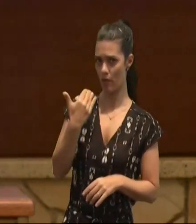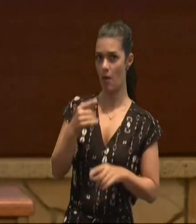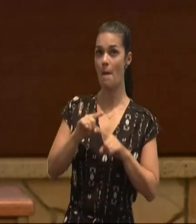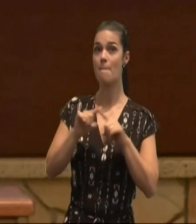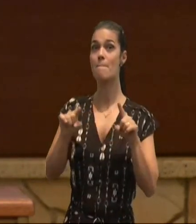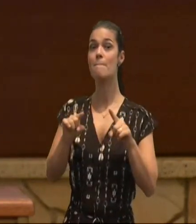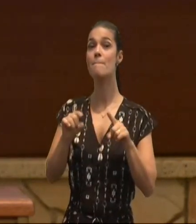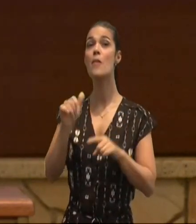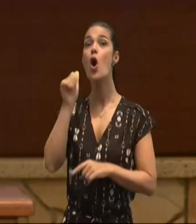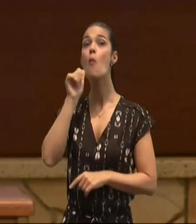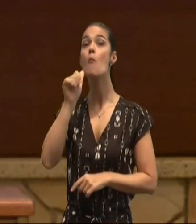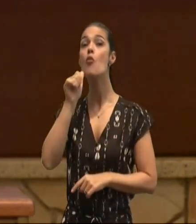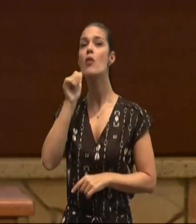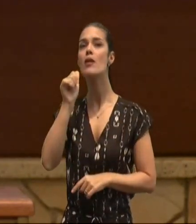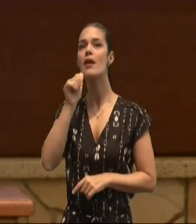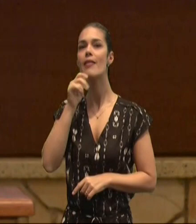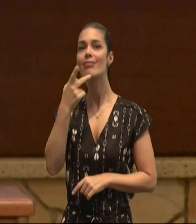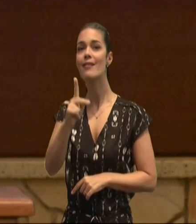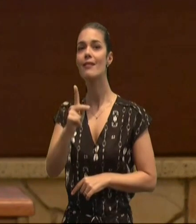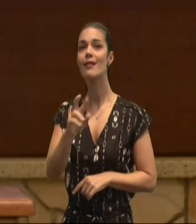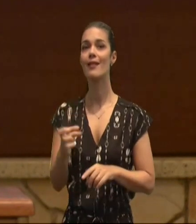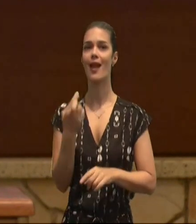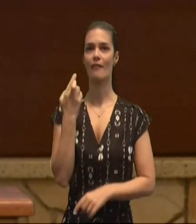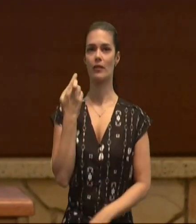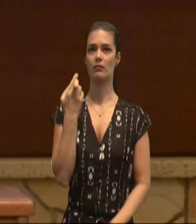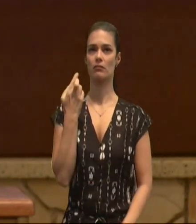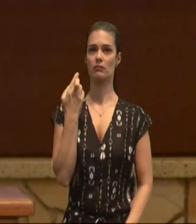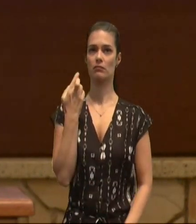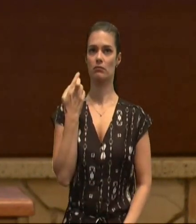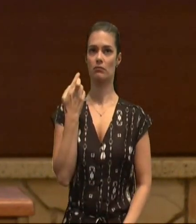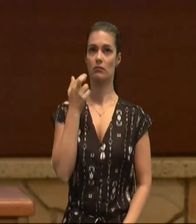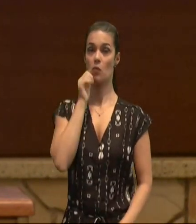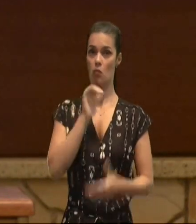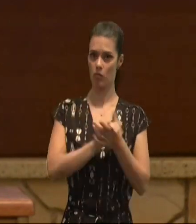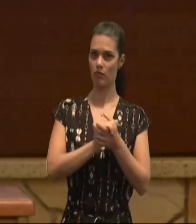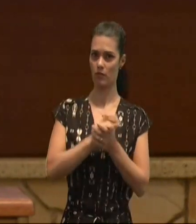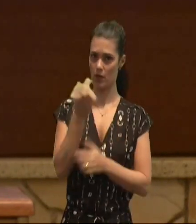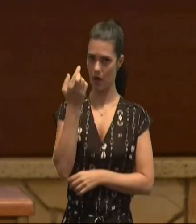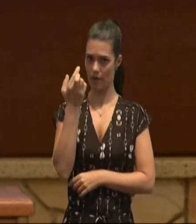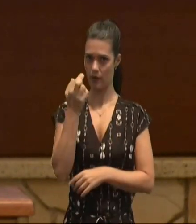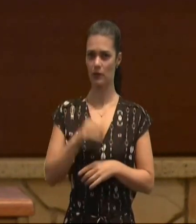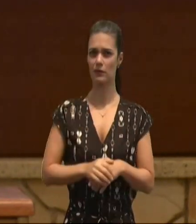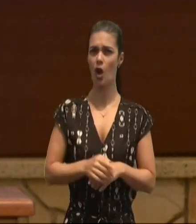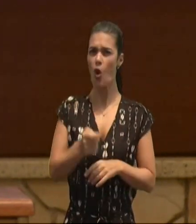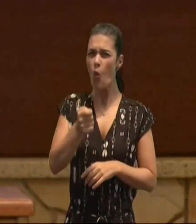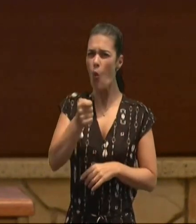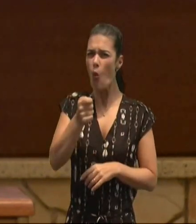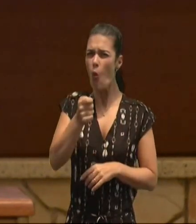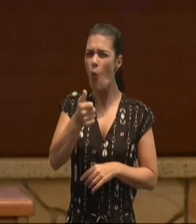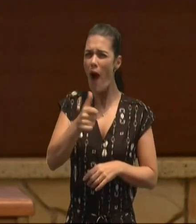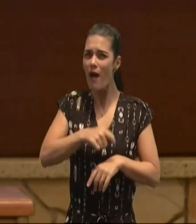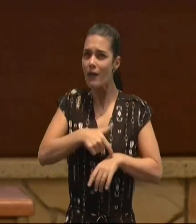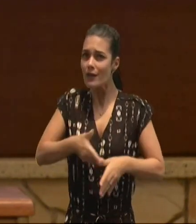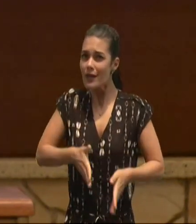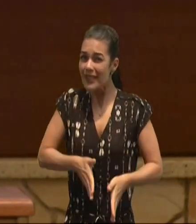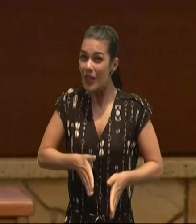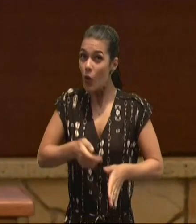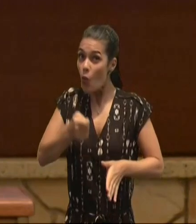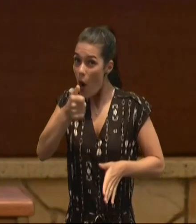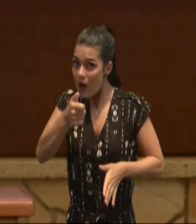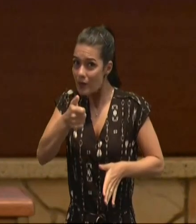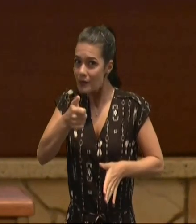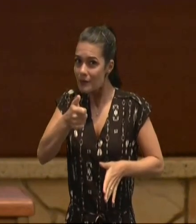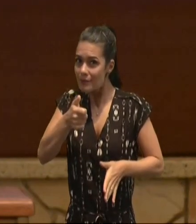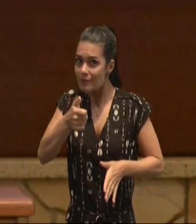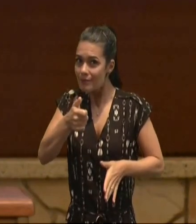o resultado da batalha. Ela estava quase na hora do parto. Quando ela também